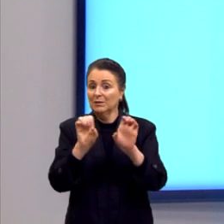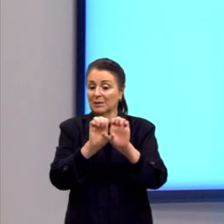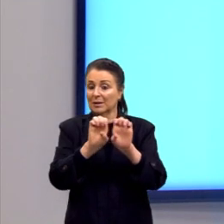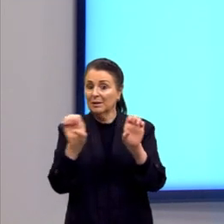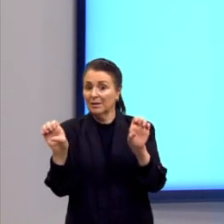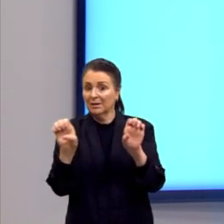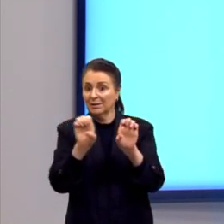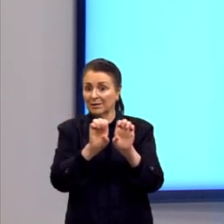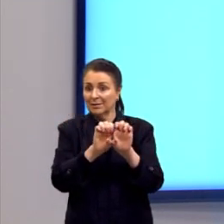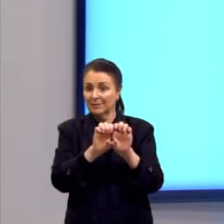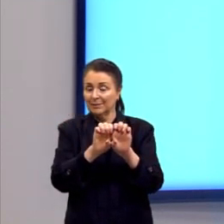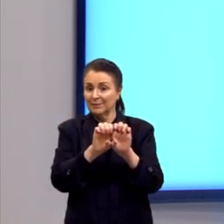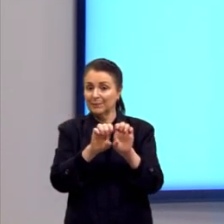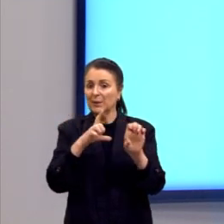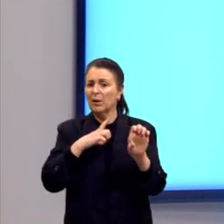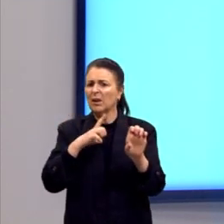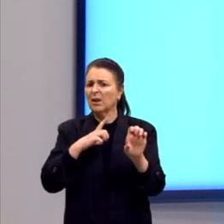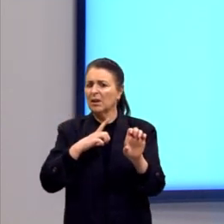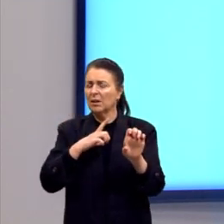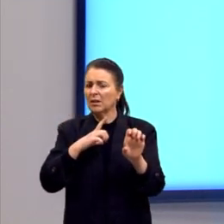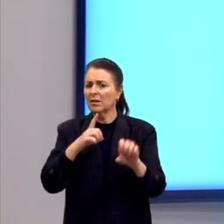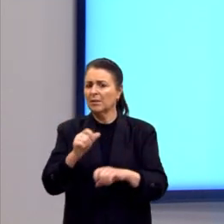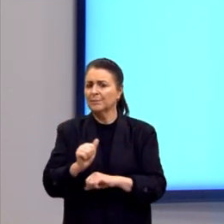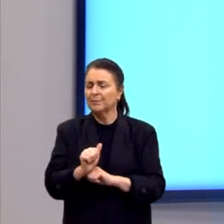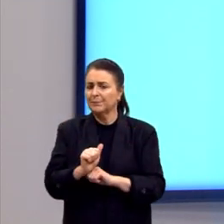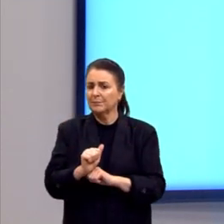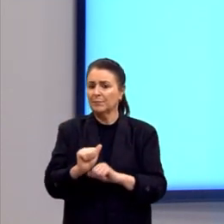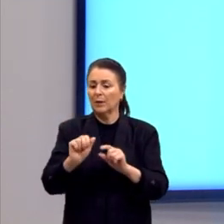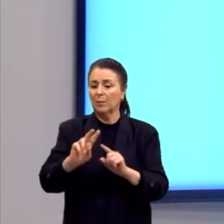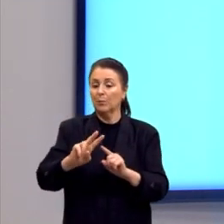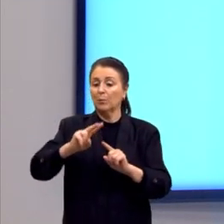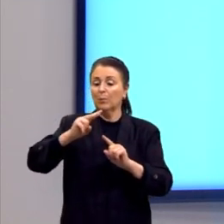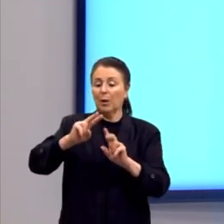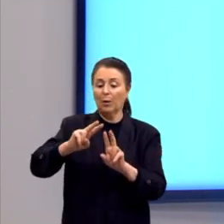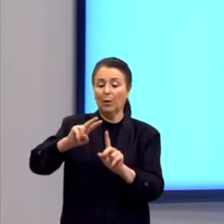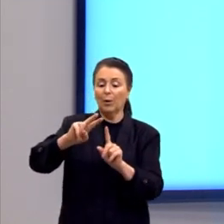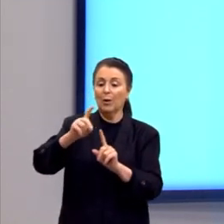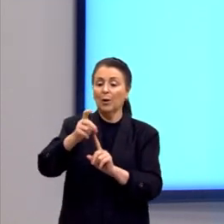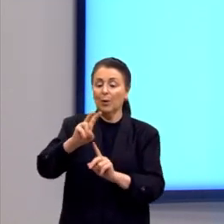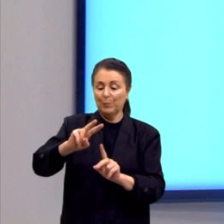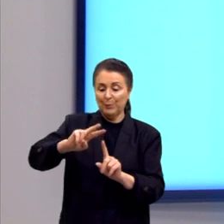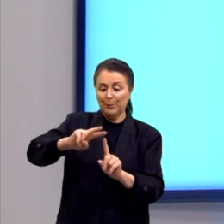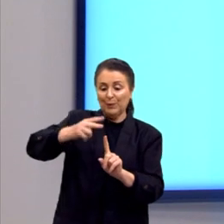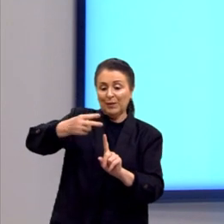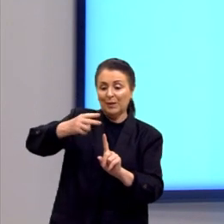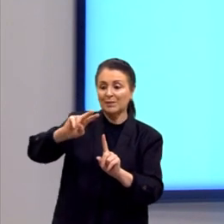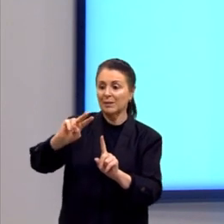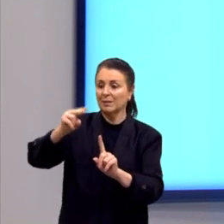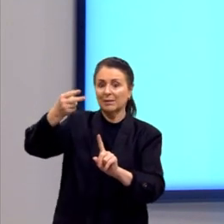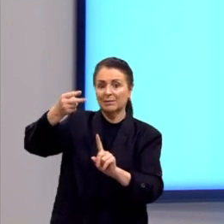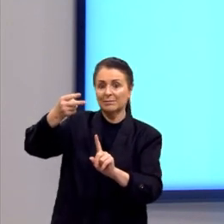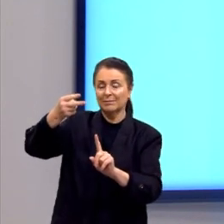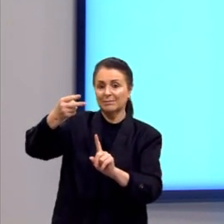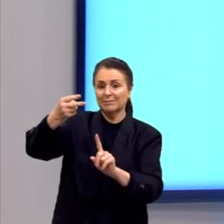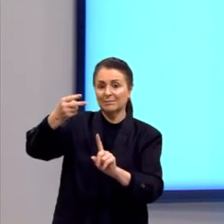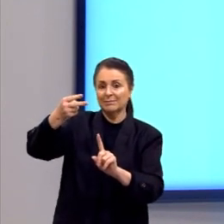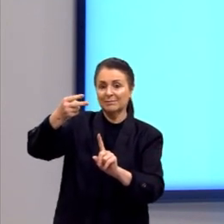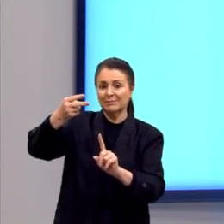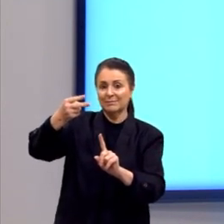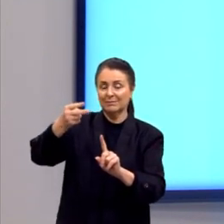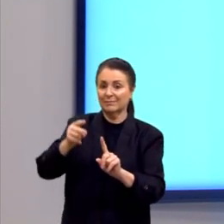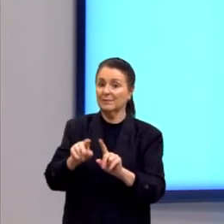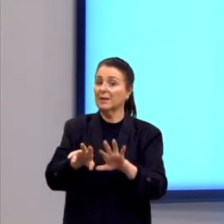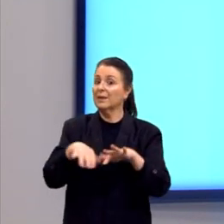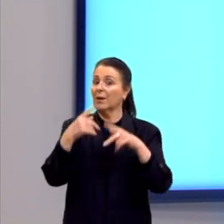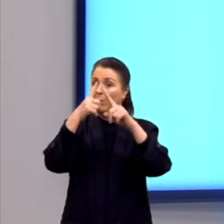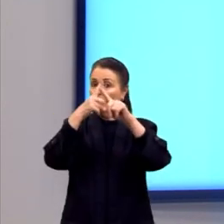equação aqui o que que nós temos então potência de potência né temos dois expoentes segundo